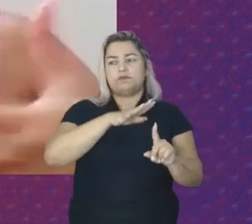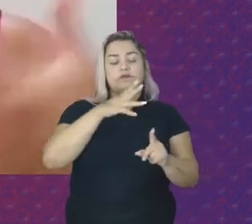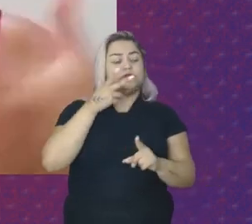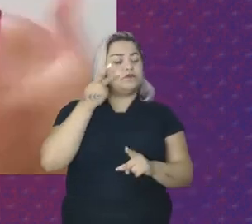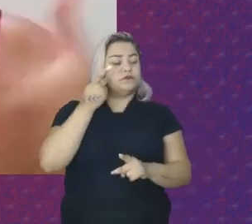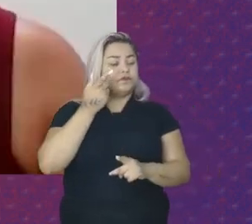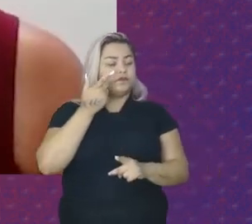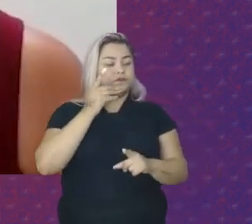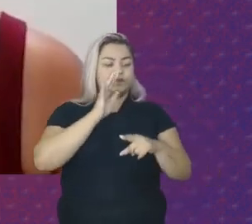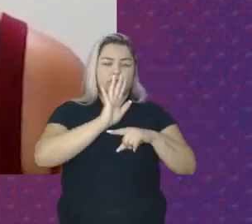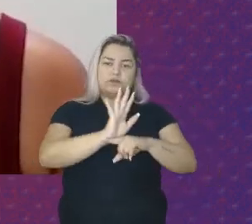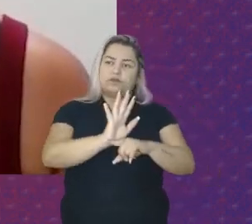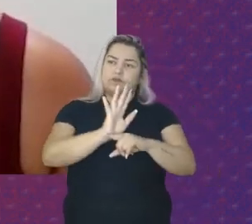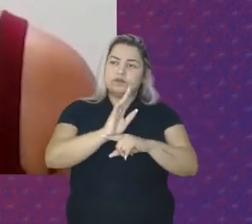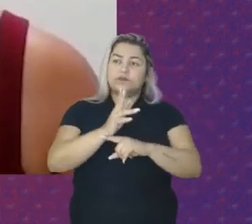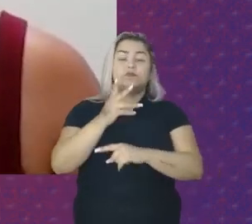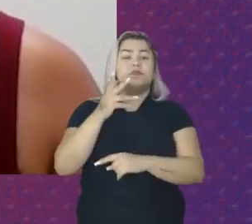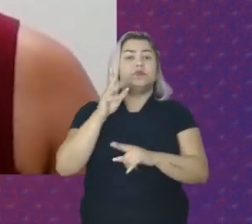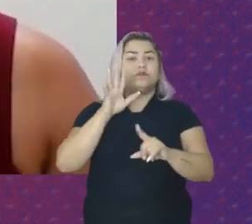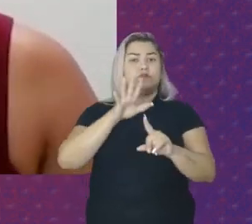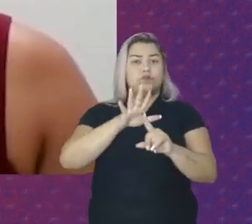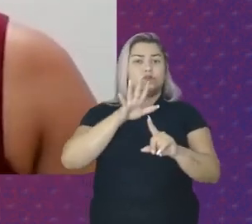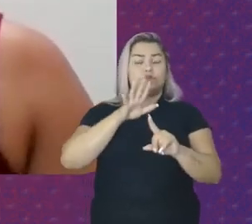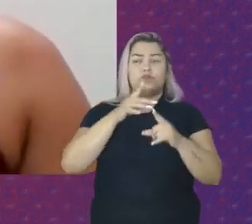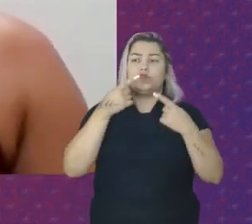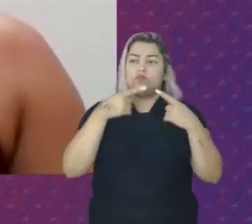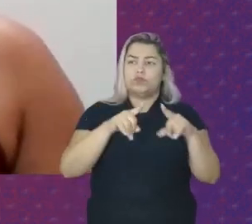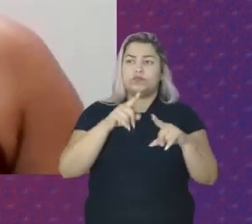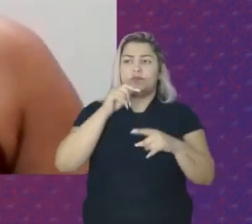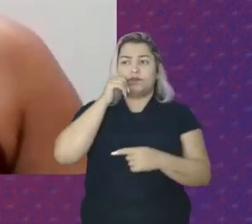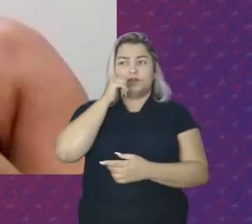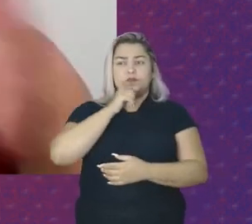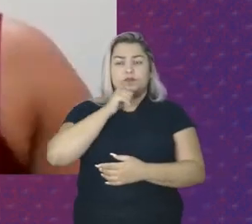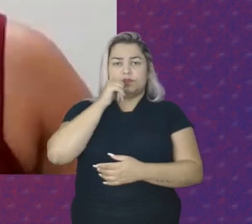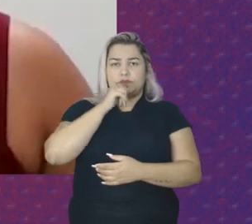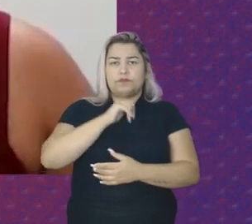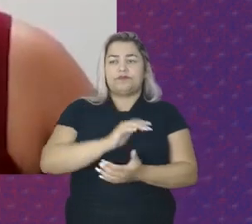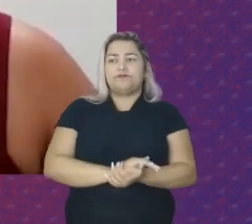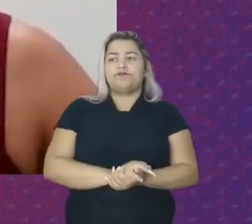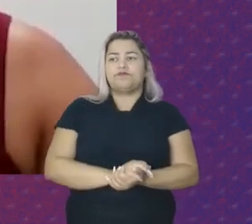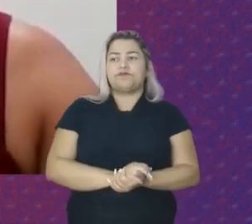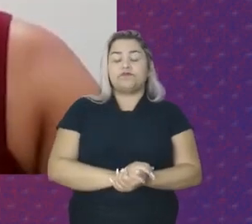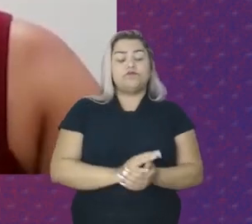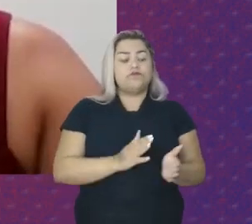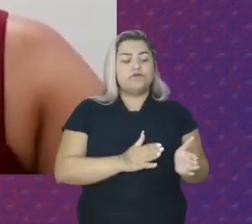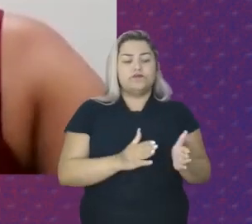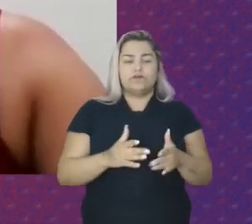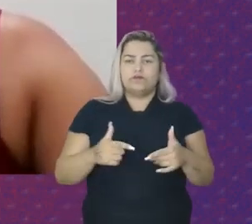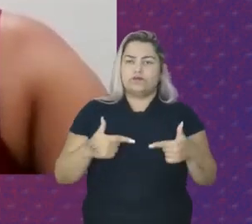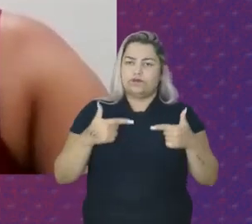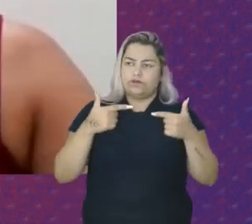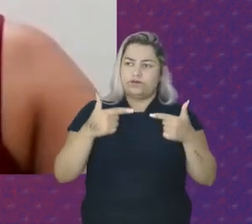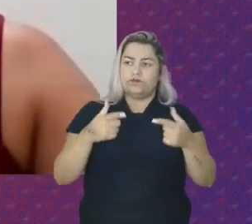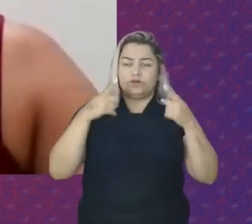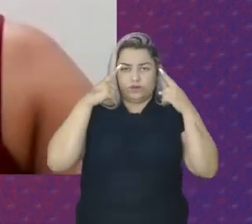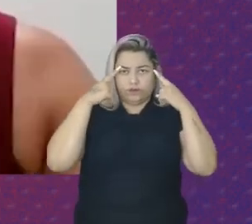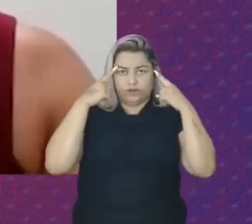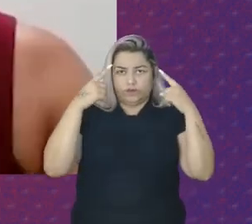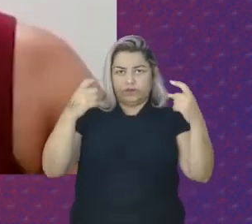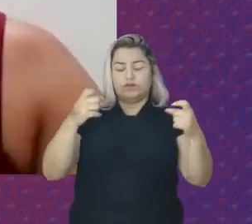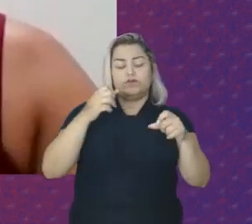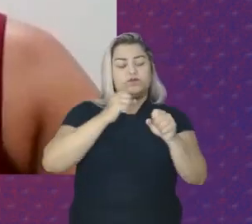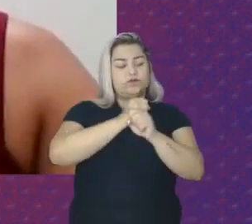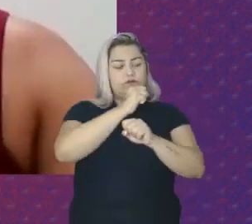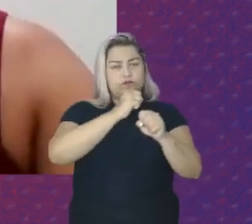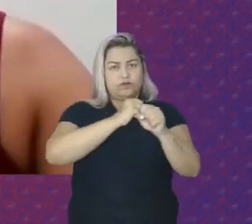ajudou a naturalizar esses ataques contra as mulheres. Então, esse primeiro eixo de enfrentamento à violência é um eixo que a gente